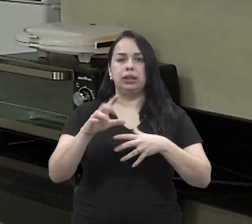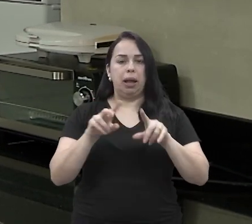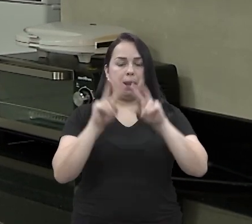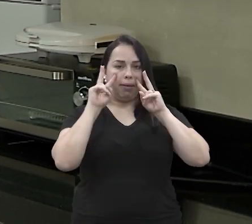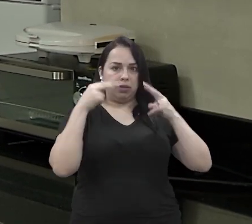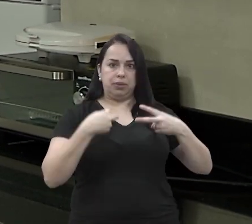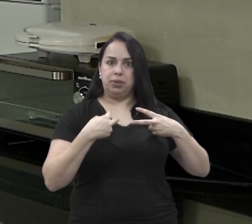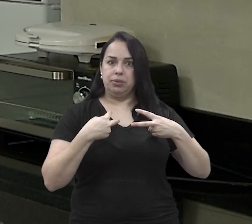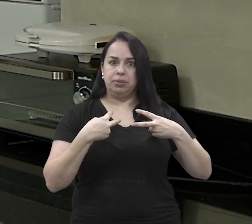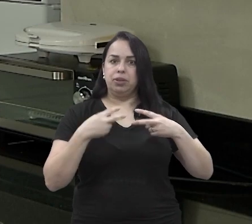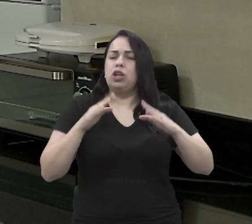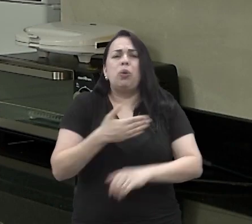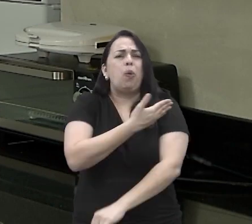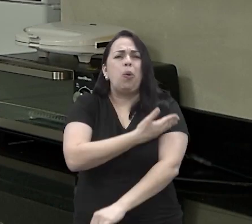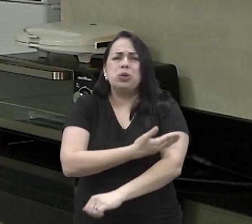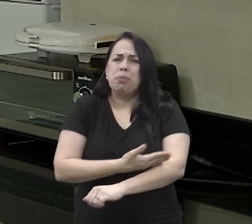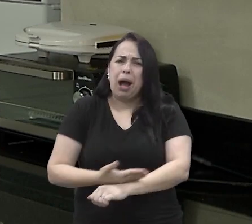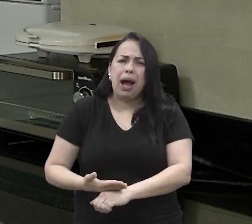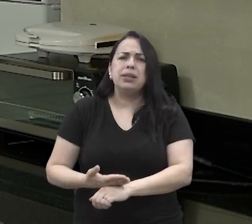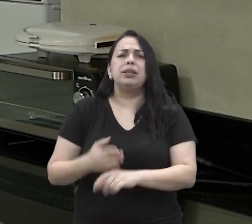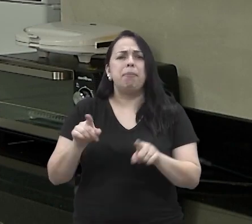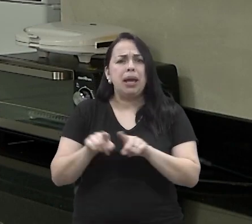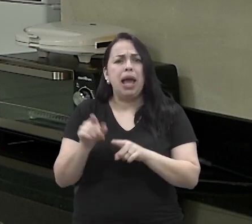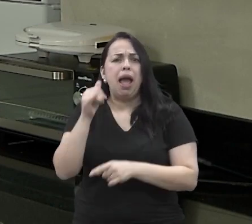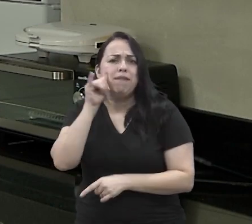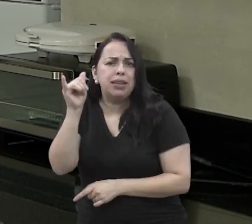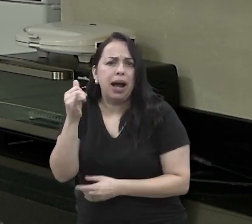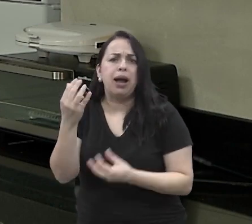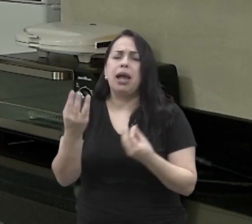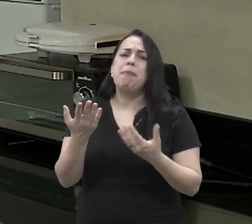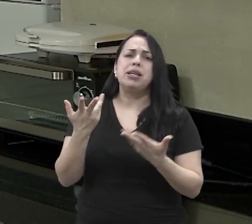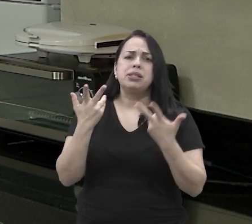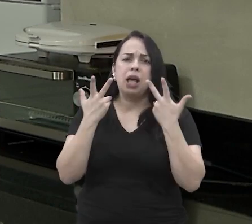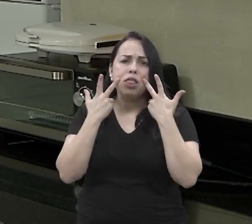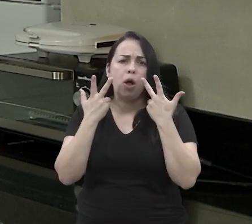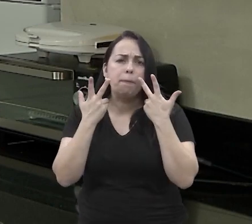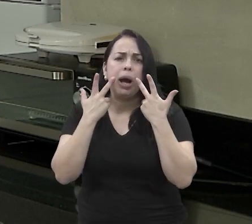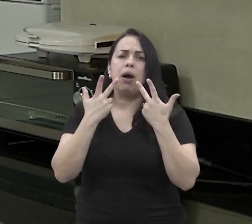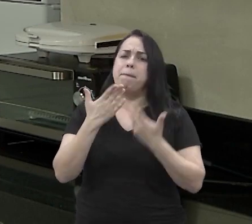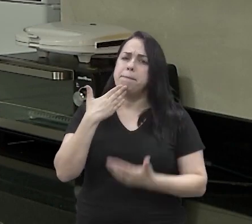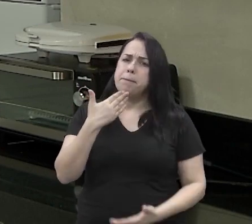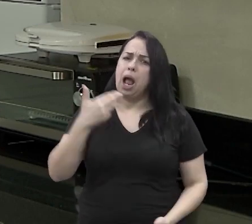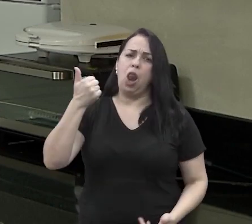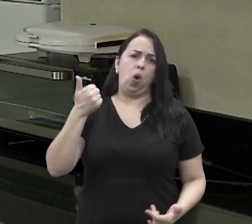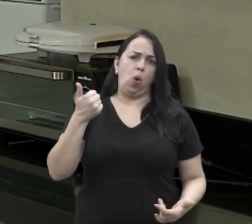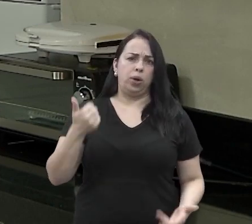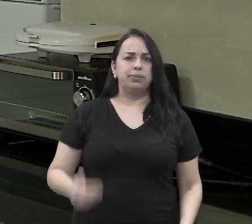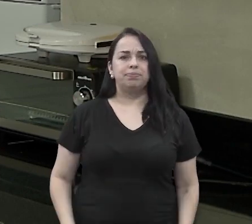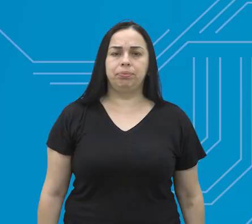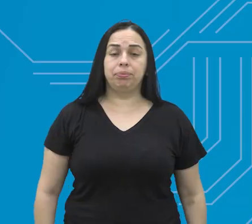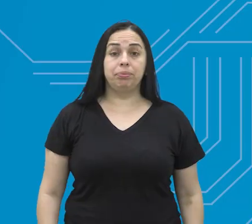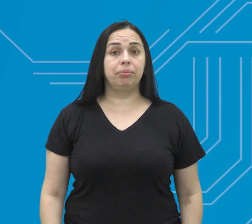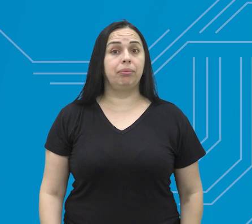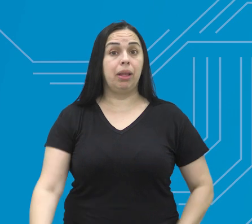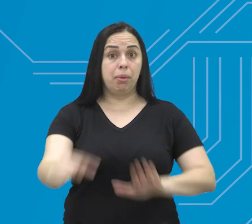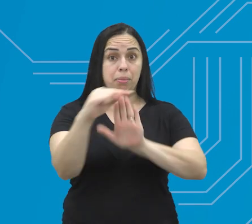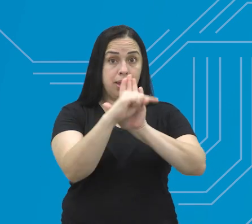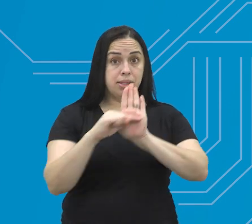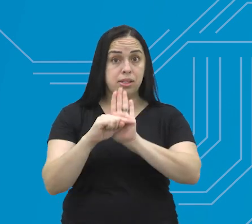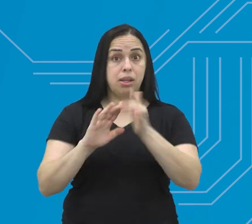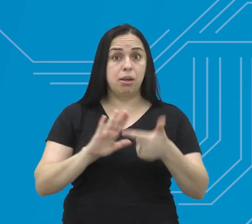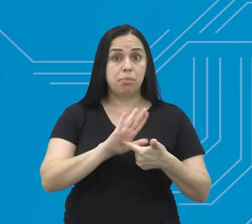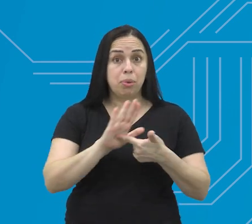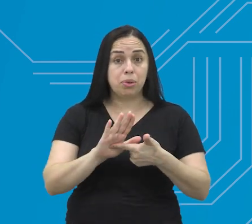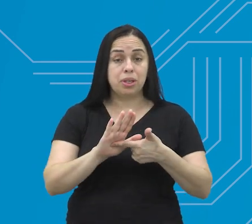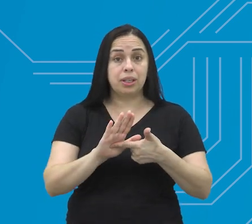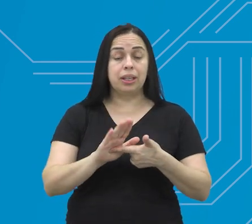estou acostumada na prevenção, vamos fazer na prevenção, que é mais tranquilo, é melhor, né? Não custa nada. Pesquisa mostra